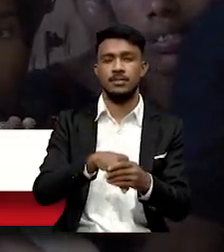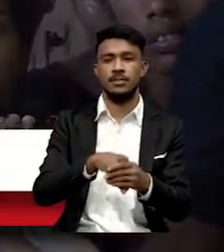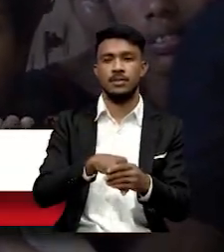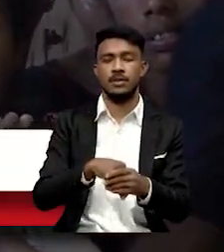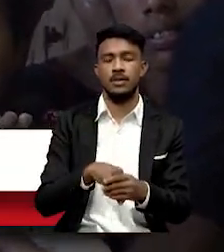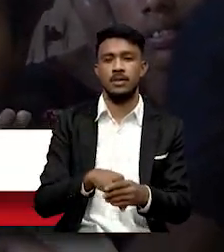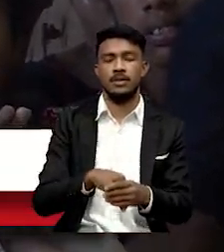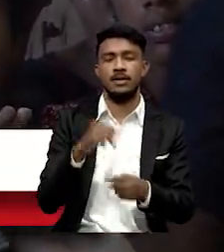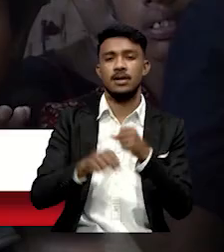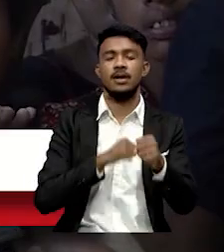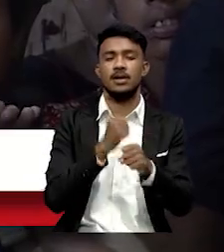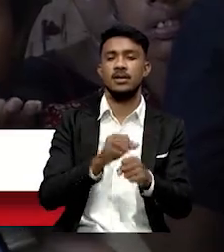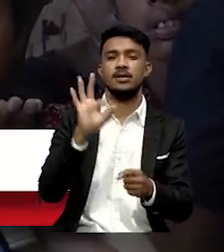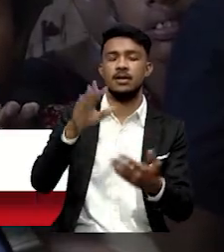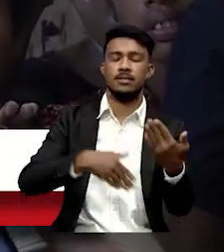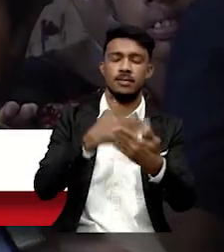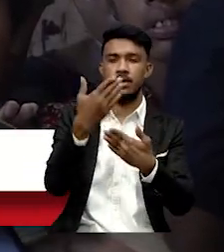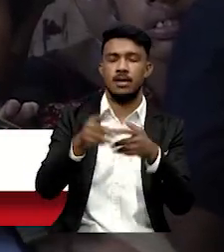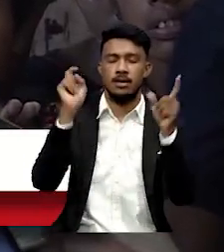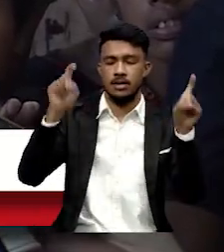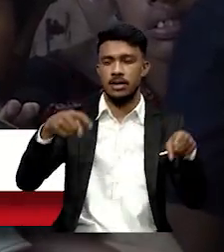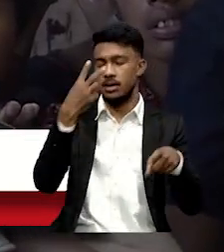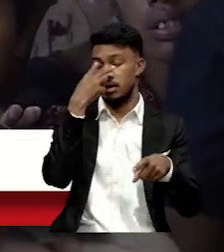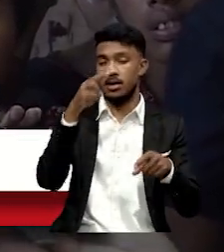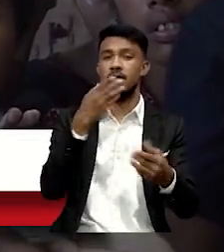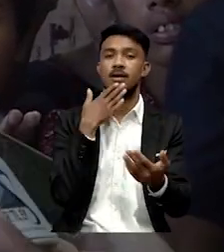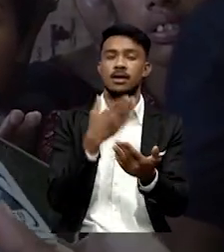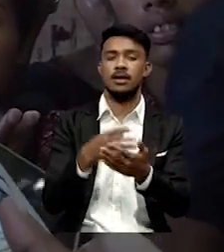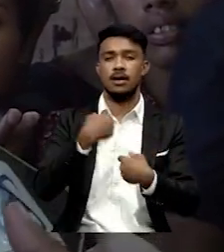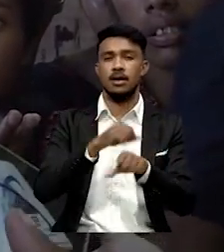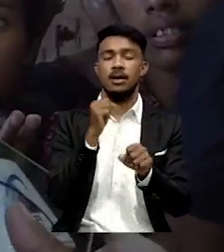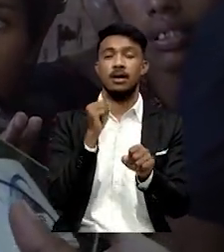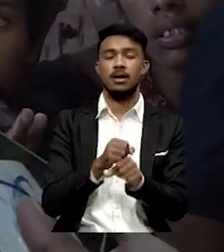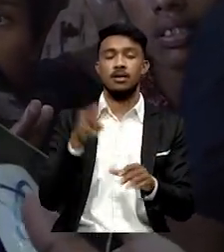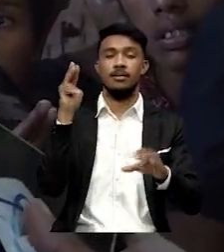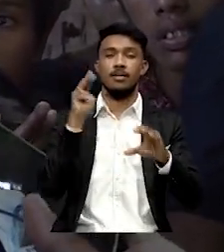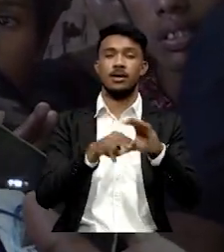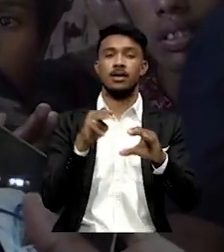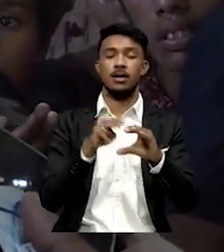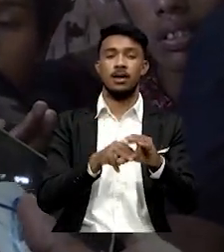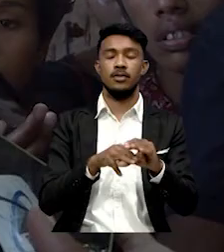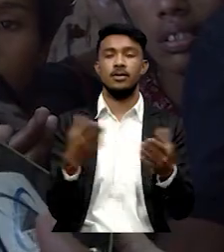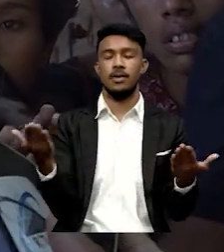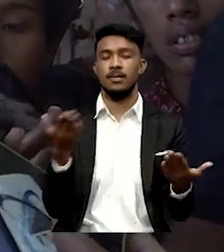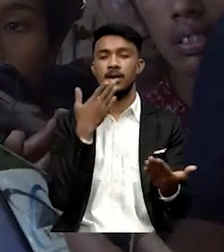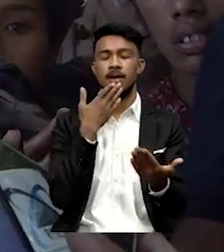e tinha sir maine tem que hari di dia halo mercado, nebe qualidade dia